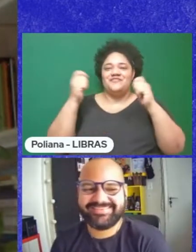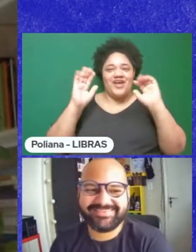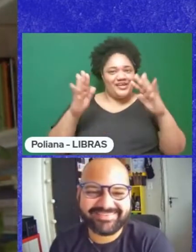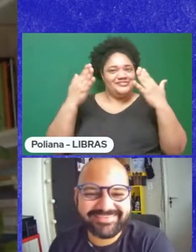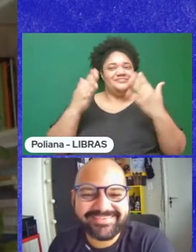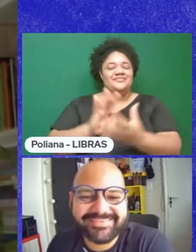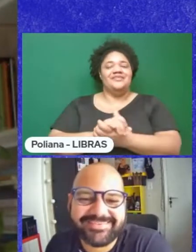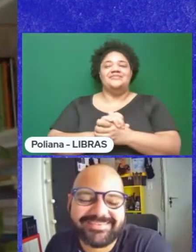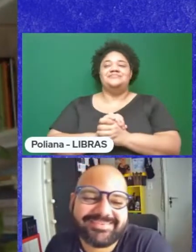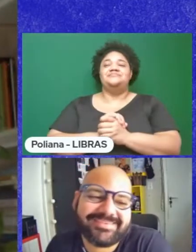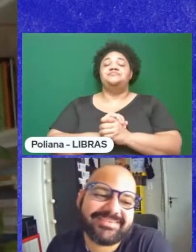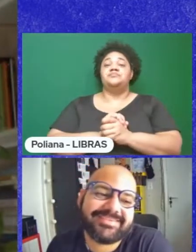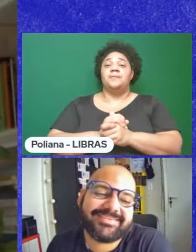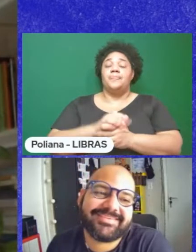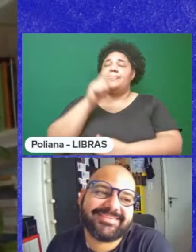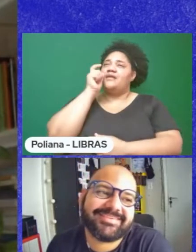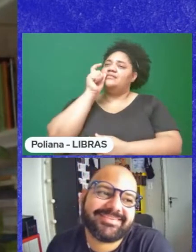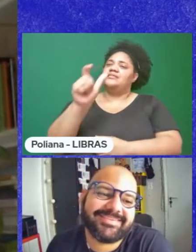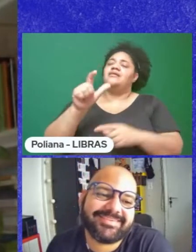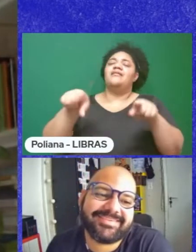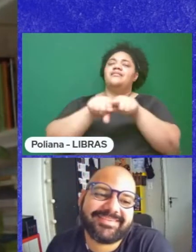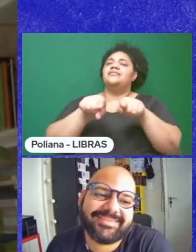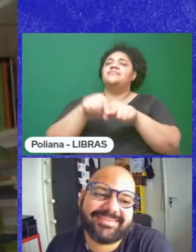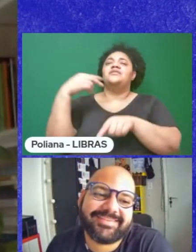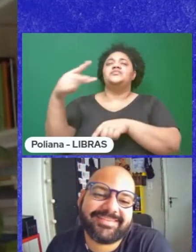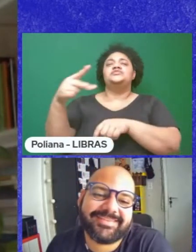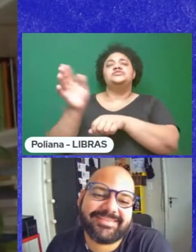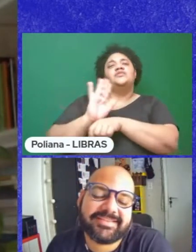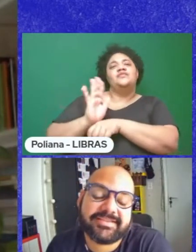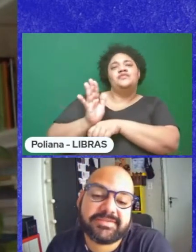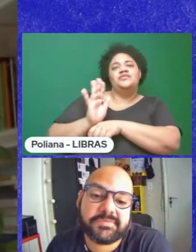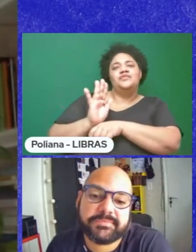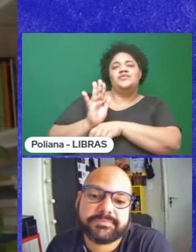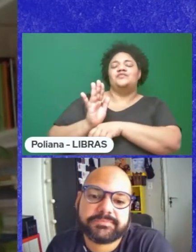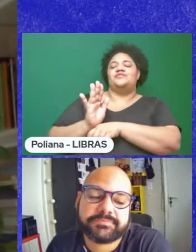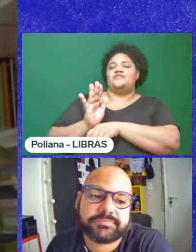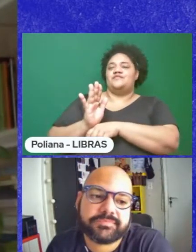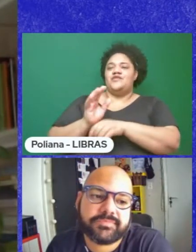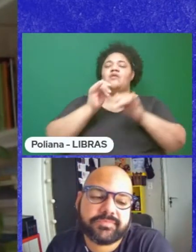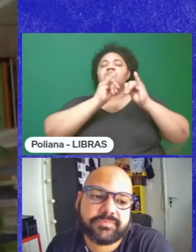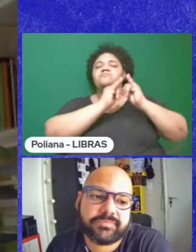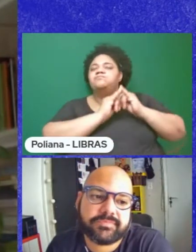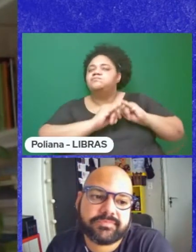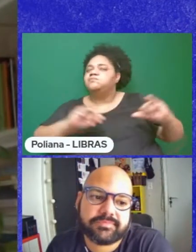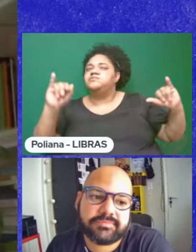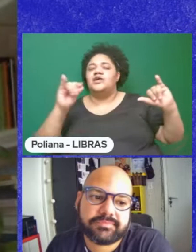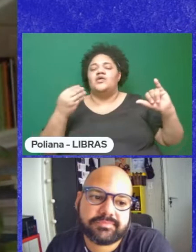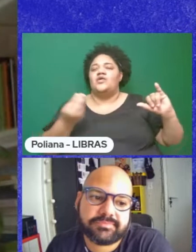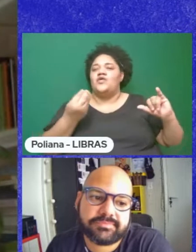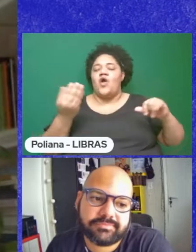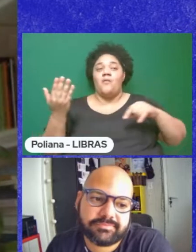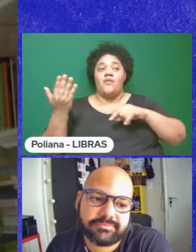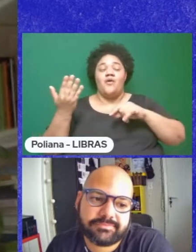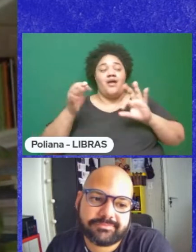Mas... E é interessante ver como o seu filme ele repercute assim, a maneira que ele aparece para as